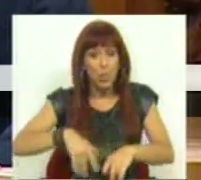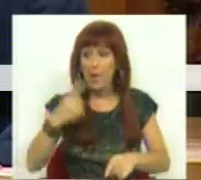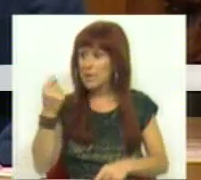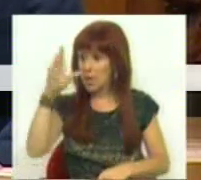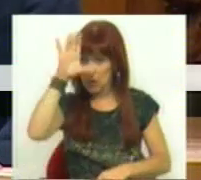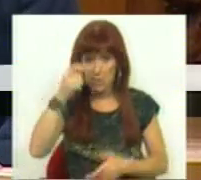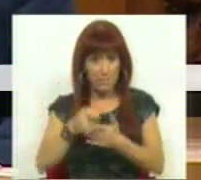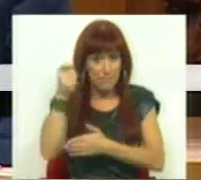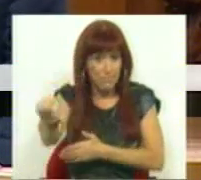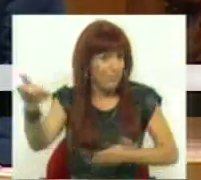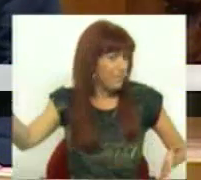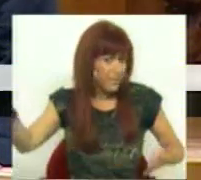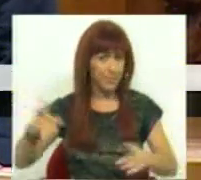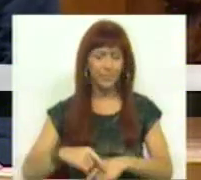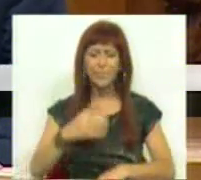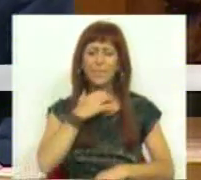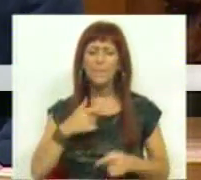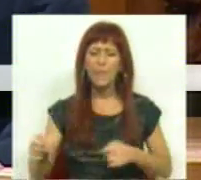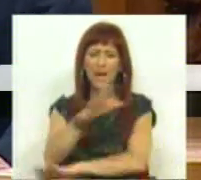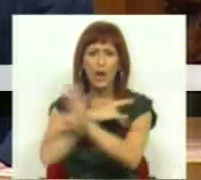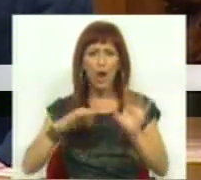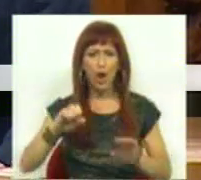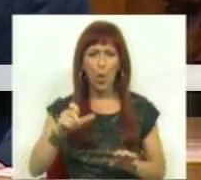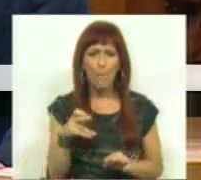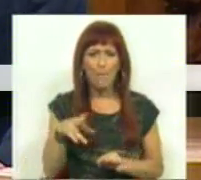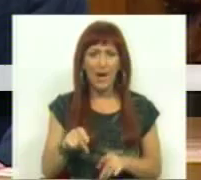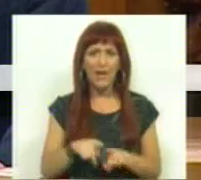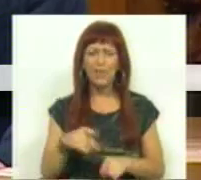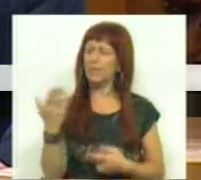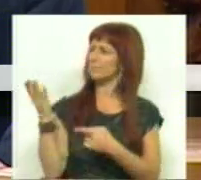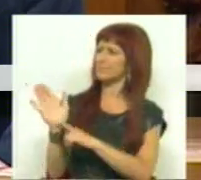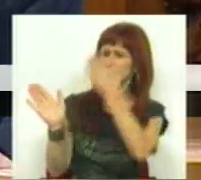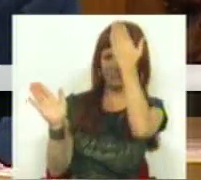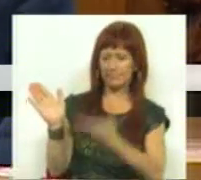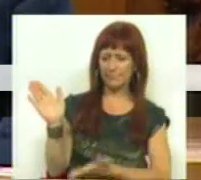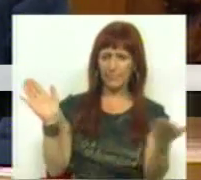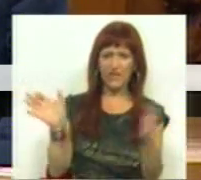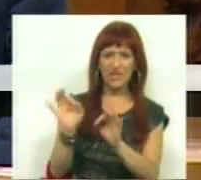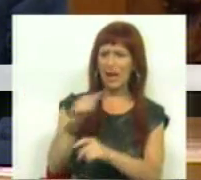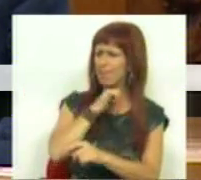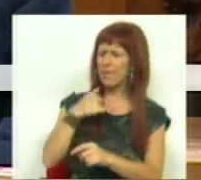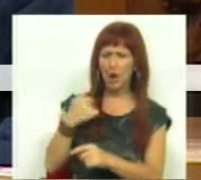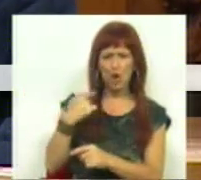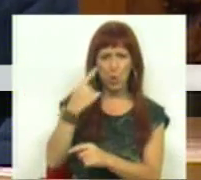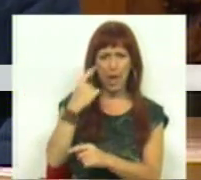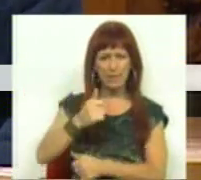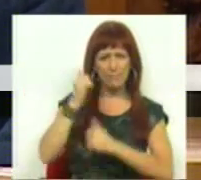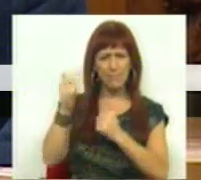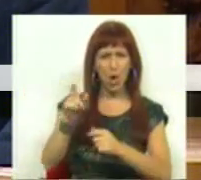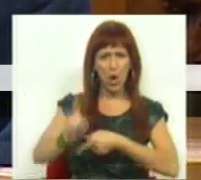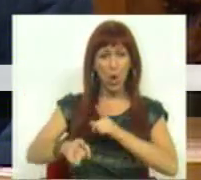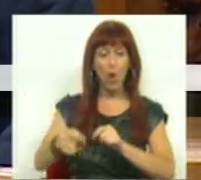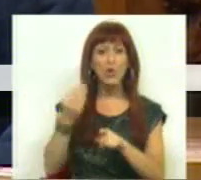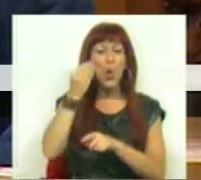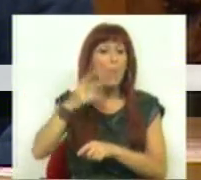dinheiros públicos. A falência do Europarque é exemplar na forma como nos permite conhecer melhor